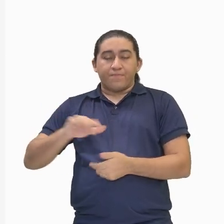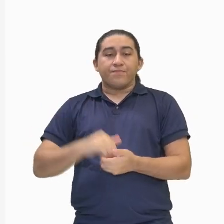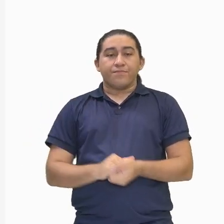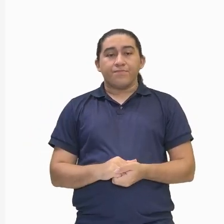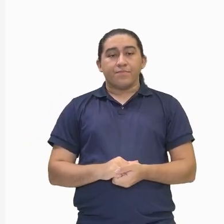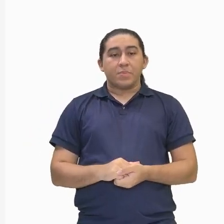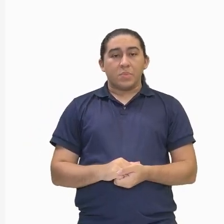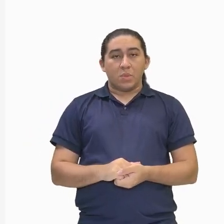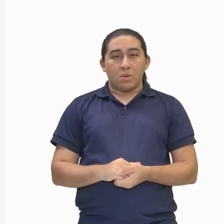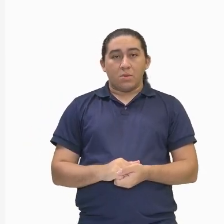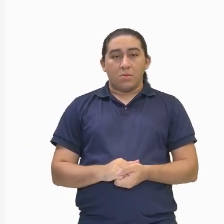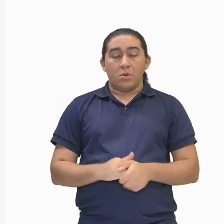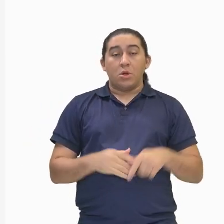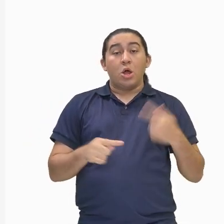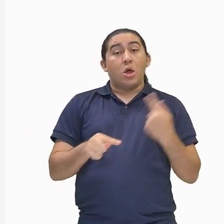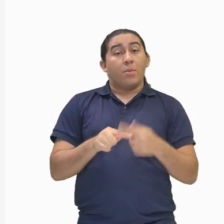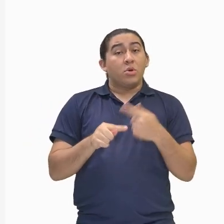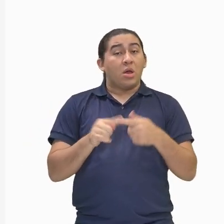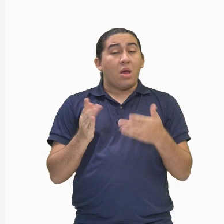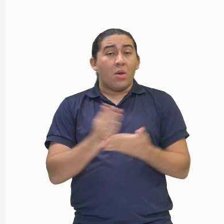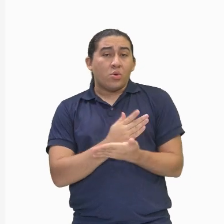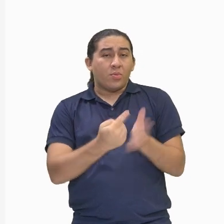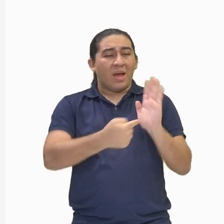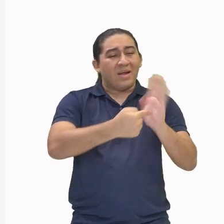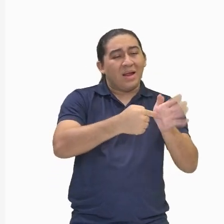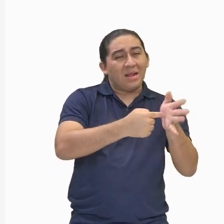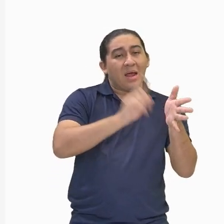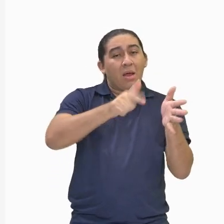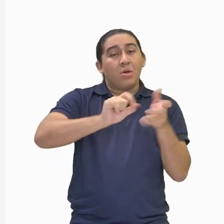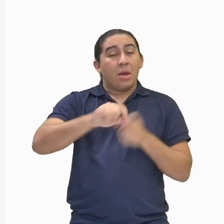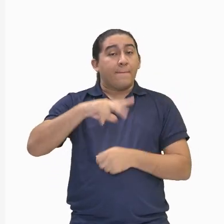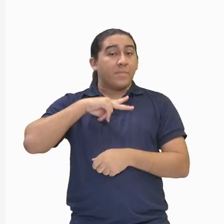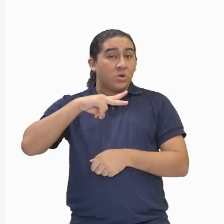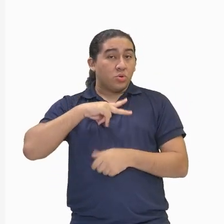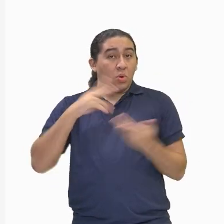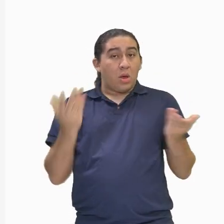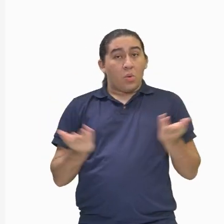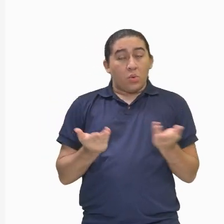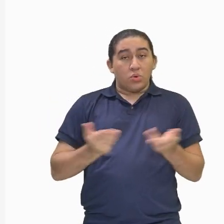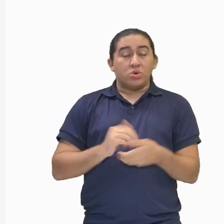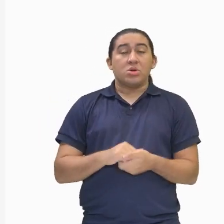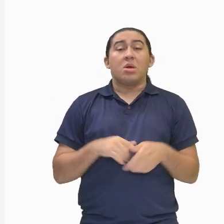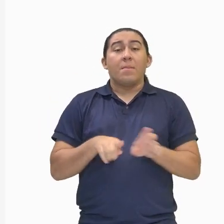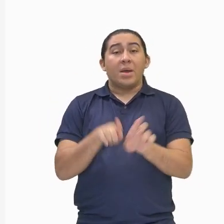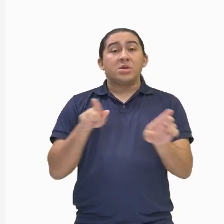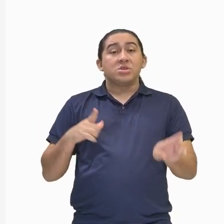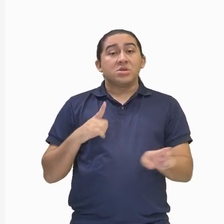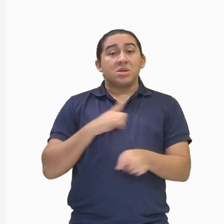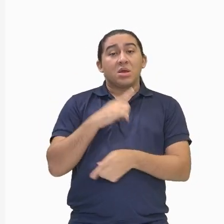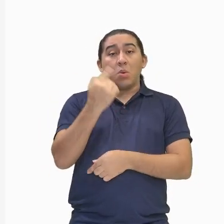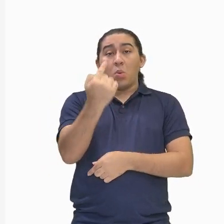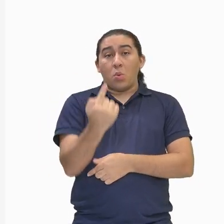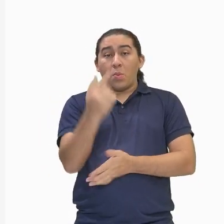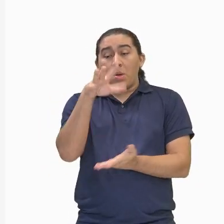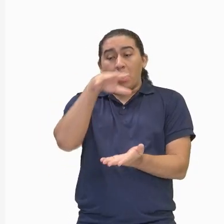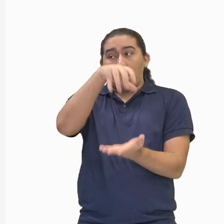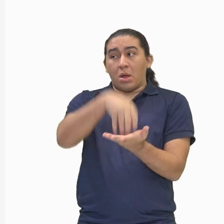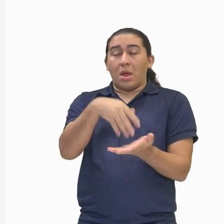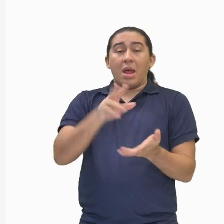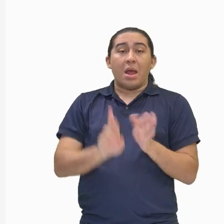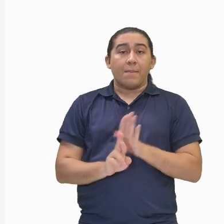Elétrica. Isso porque a maioria das hidrelétricas é privatizada hoje em dia, mas existe um agente governamental